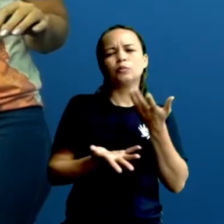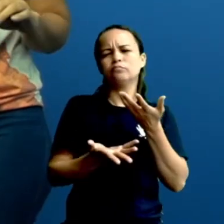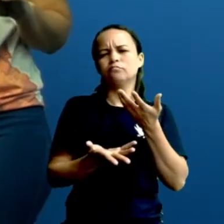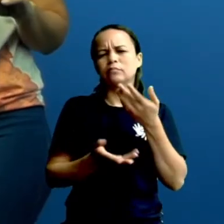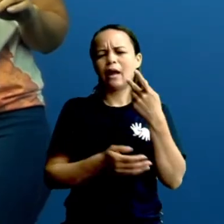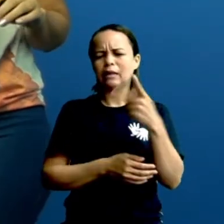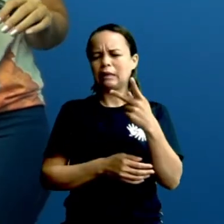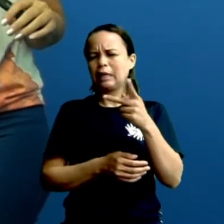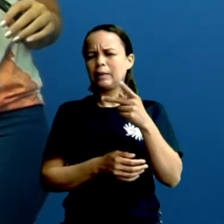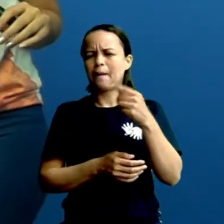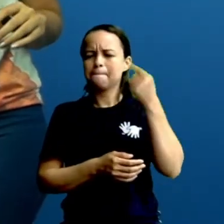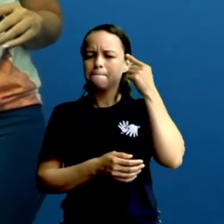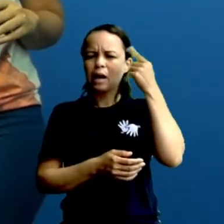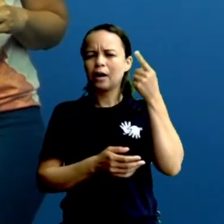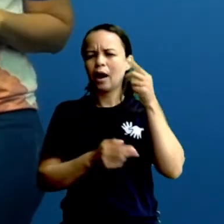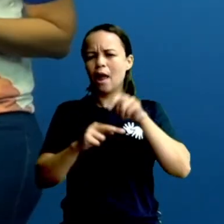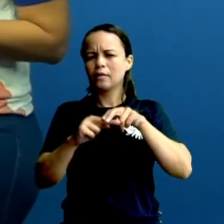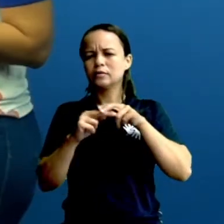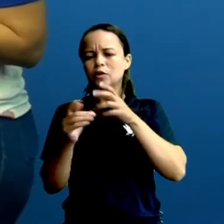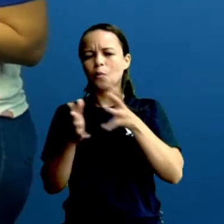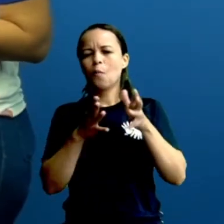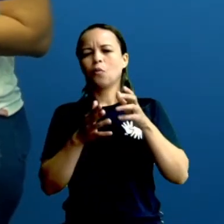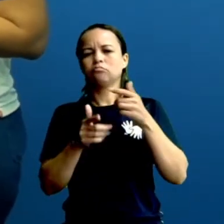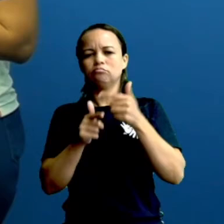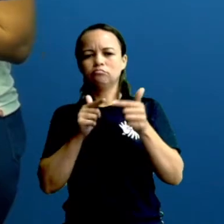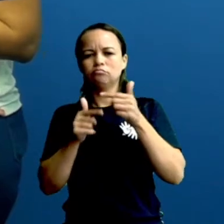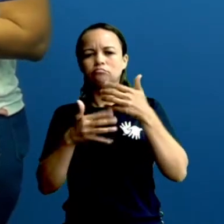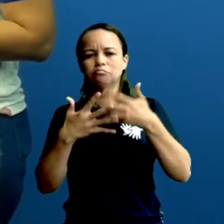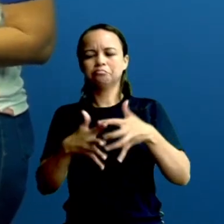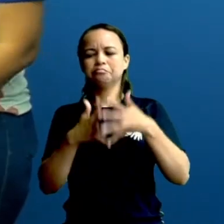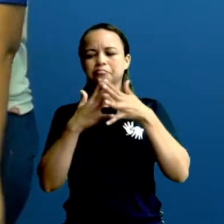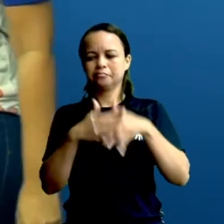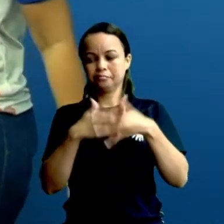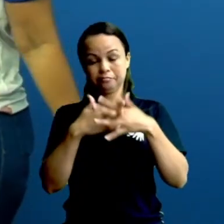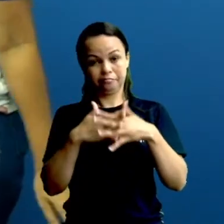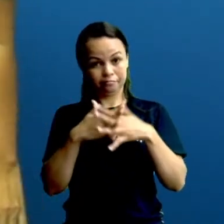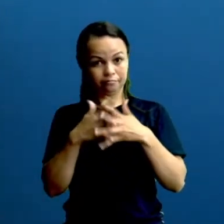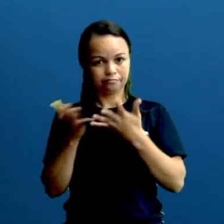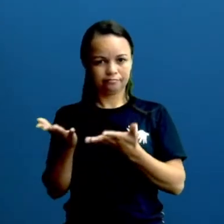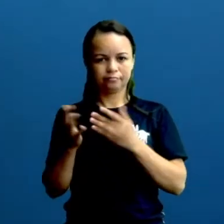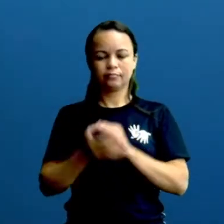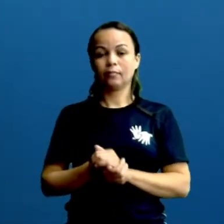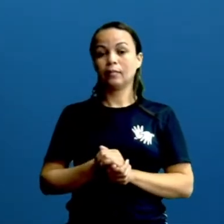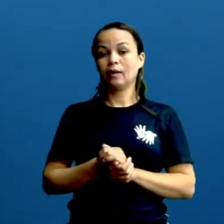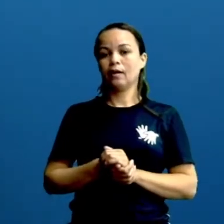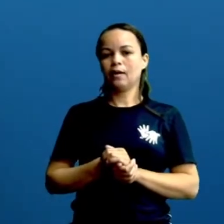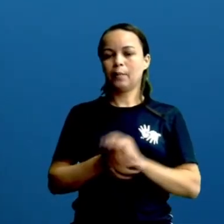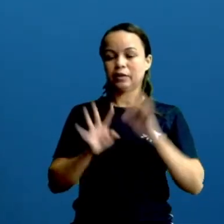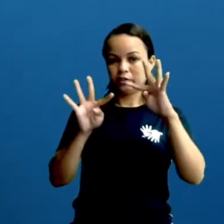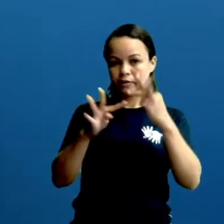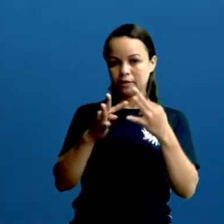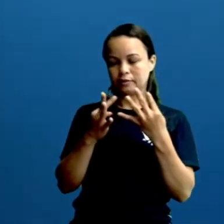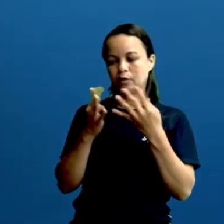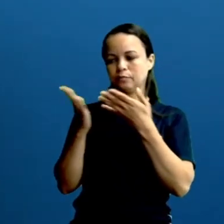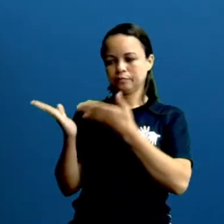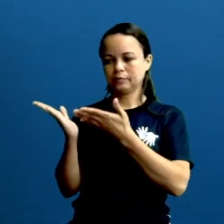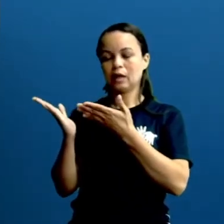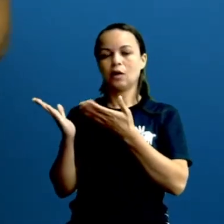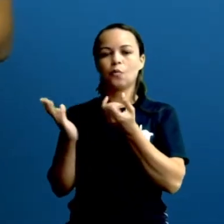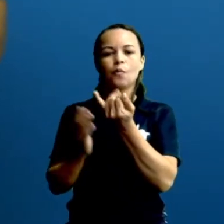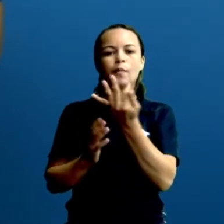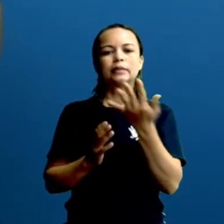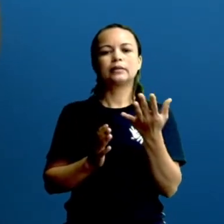complicada, mas tem uma forma bem legal de você fazer. Ó. Preste atenção. Aqui são a quantidade de